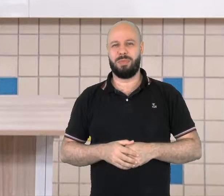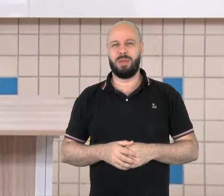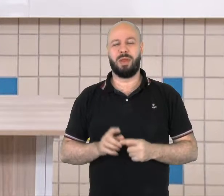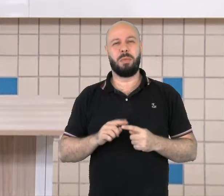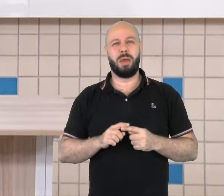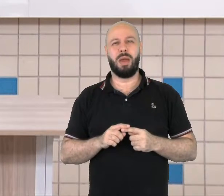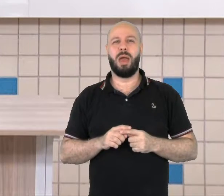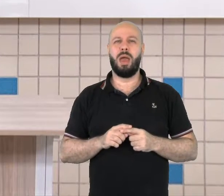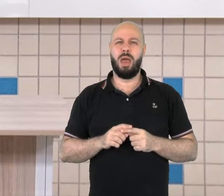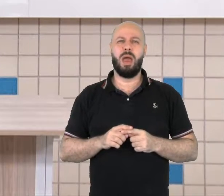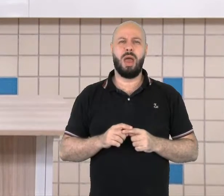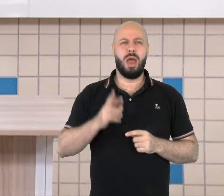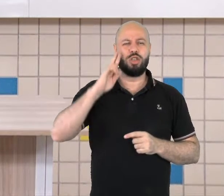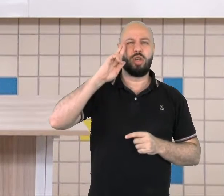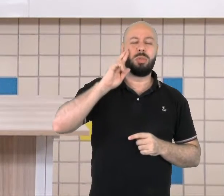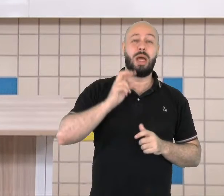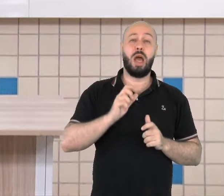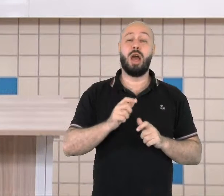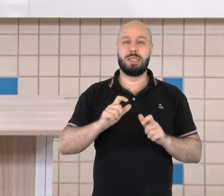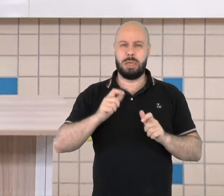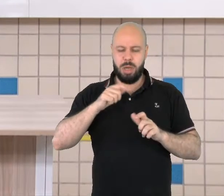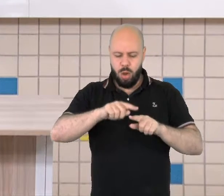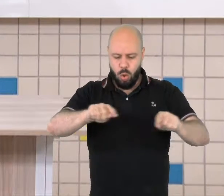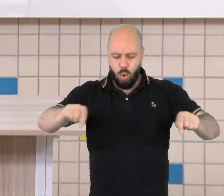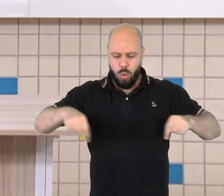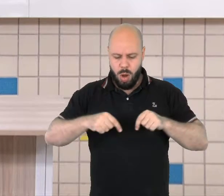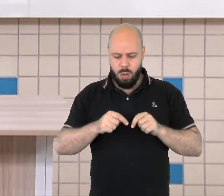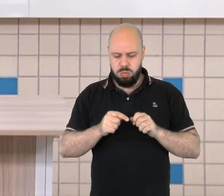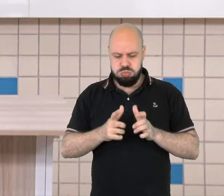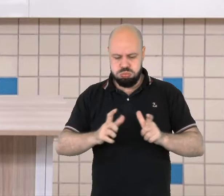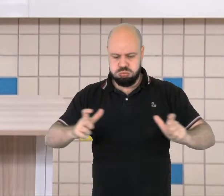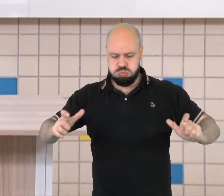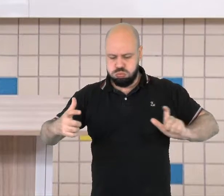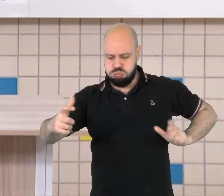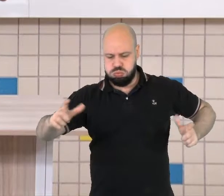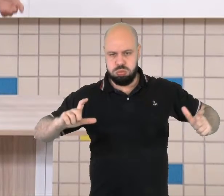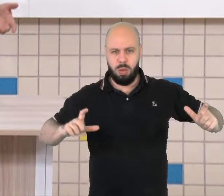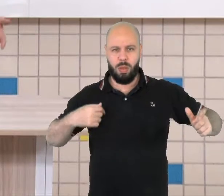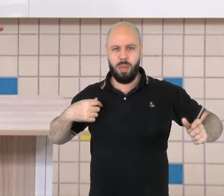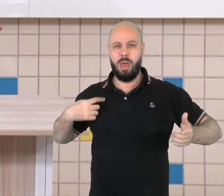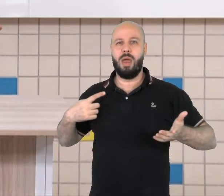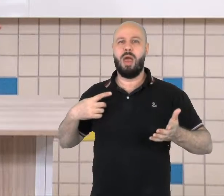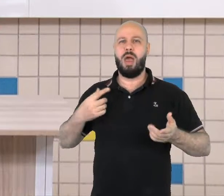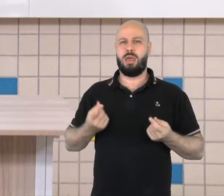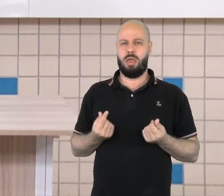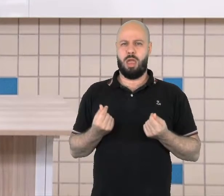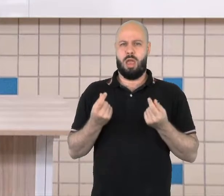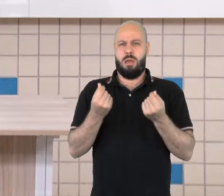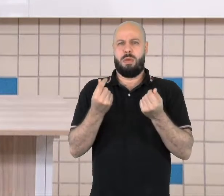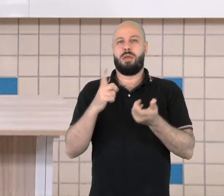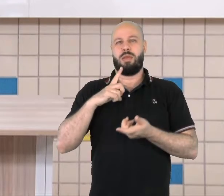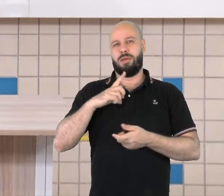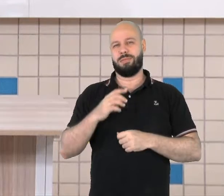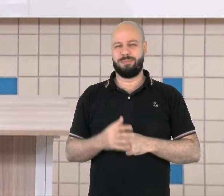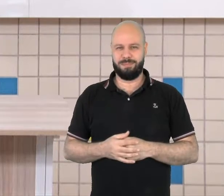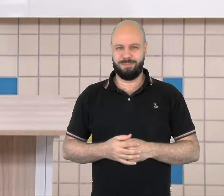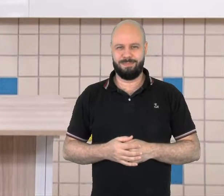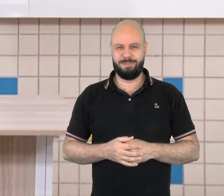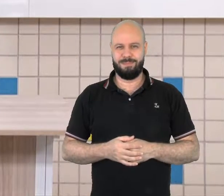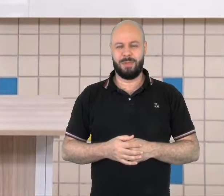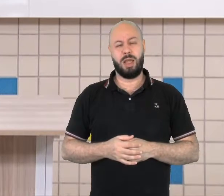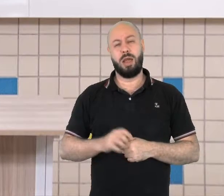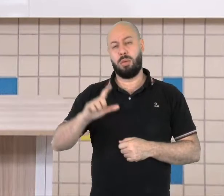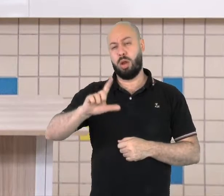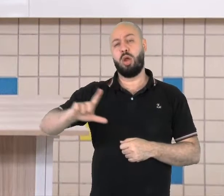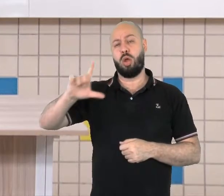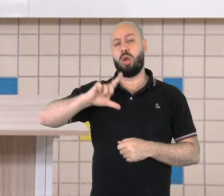também, e quem aumenta território, quanto mais território tem, mais acúmulo de capital tem. Ok, pessoal? Então, é uma lógica mesmo